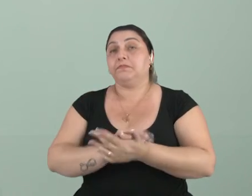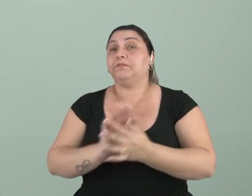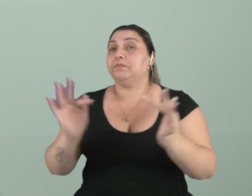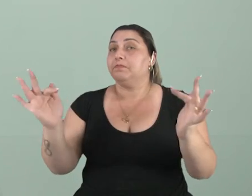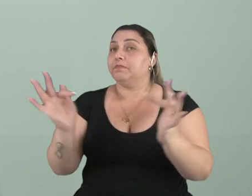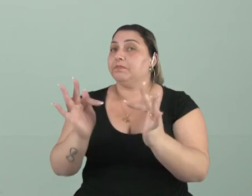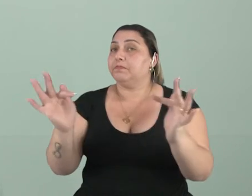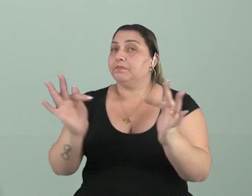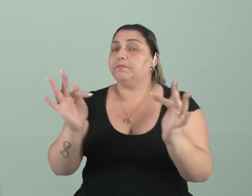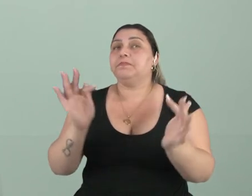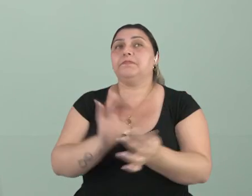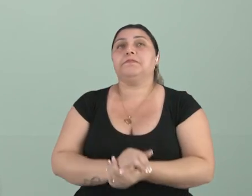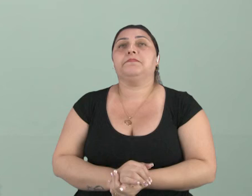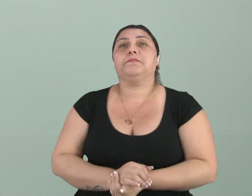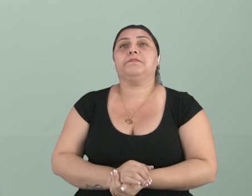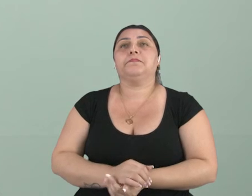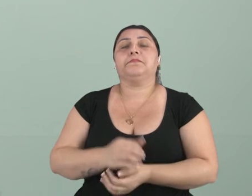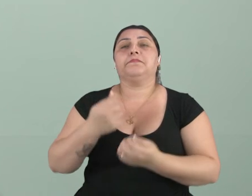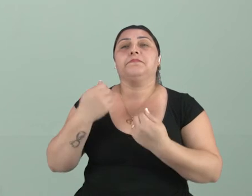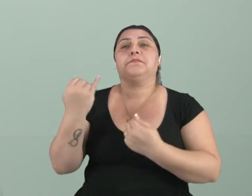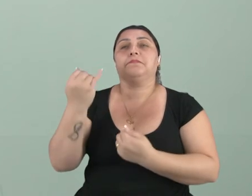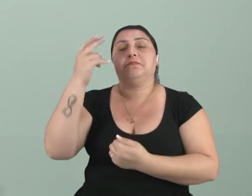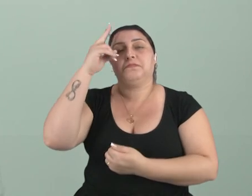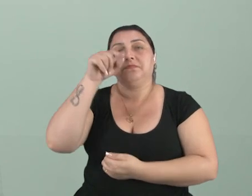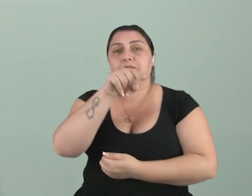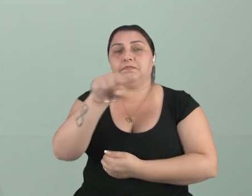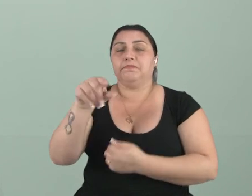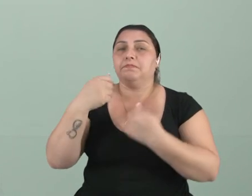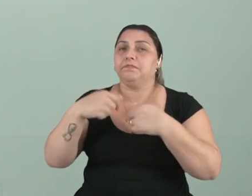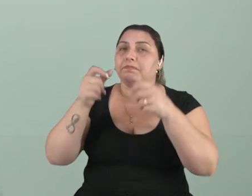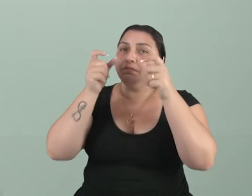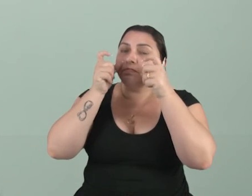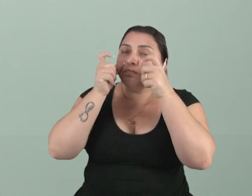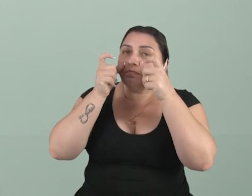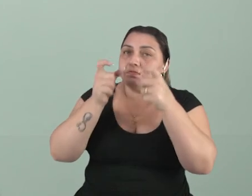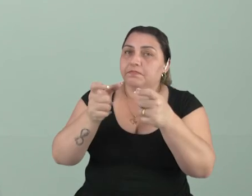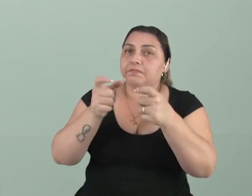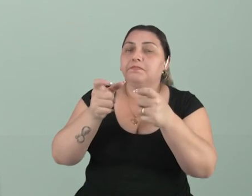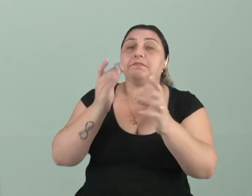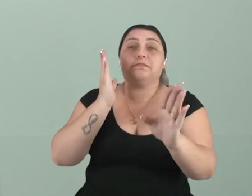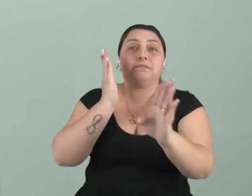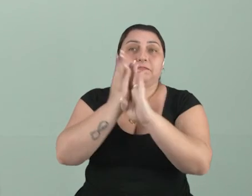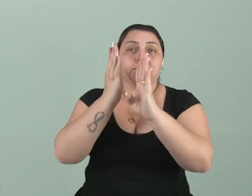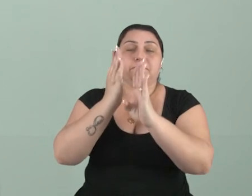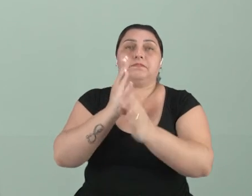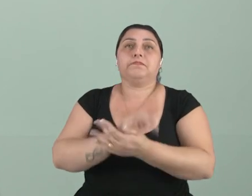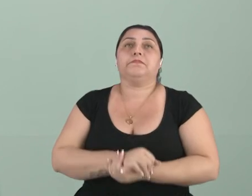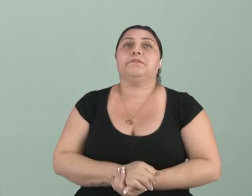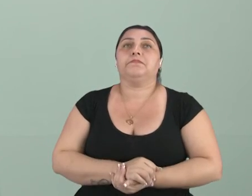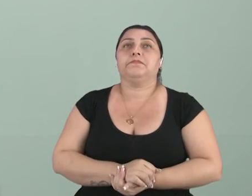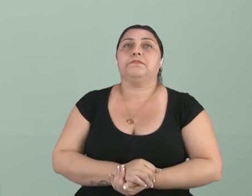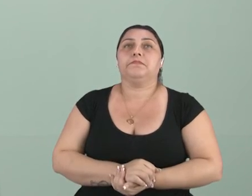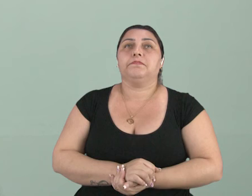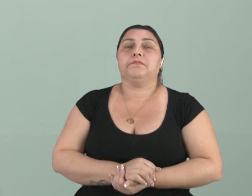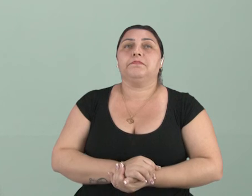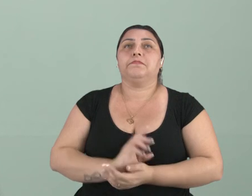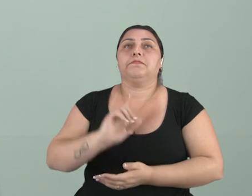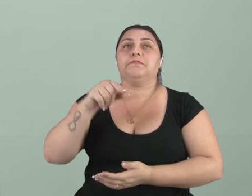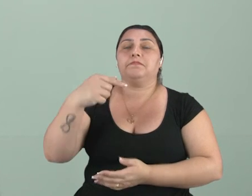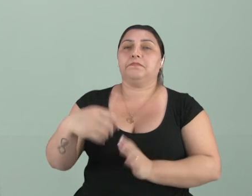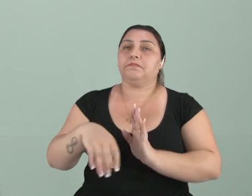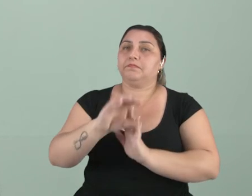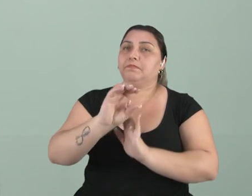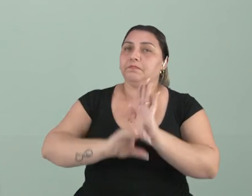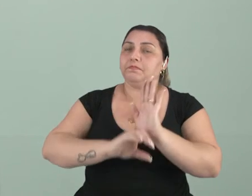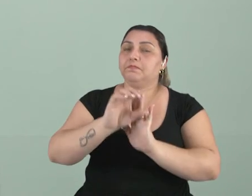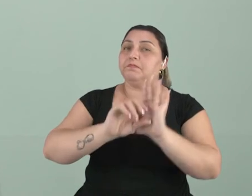devem observar e identificar, a partir do conceito, o que é o coeficiente A e